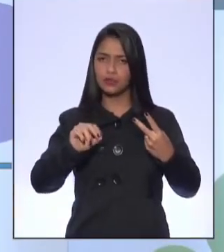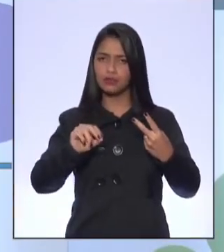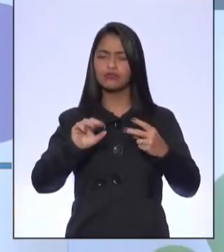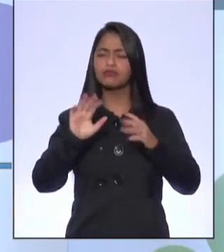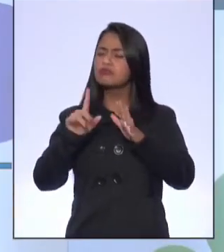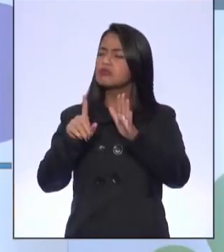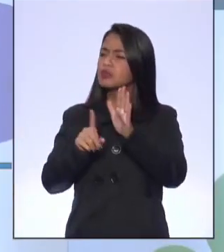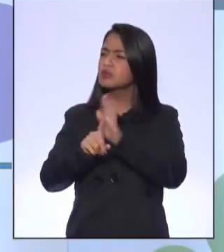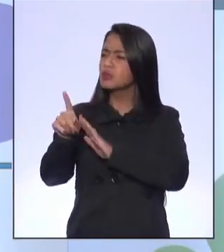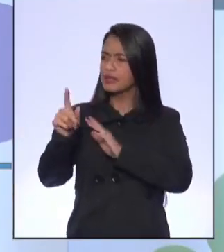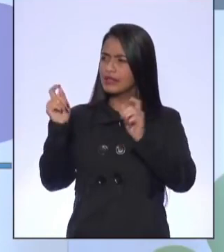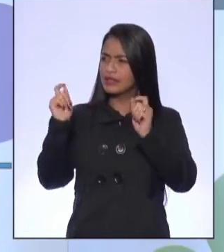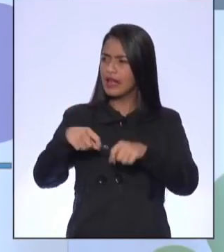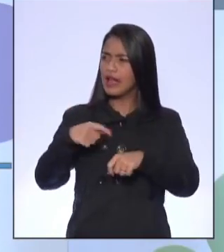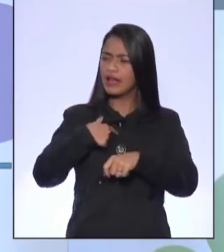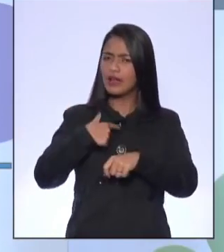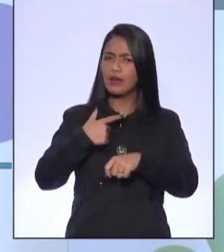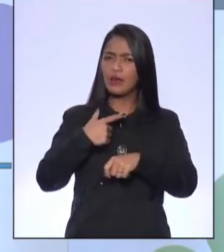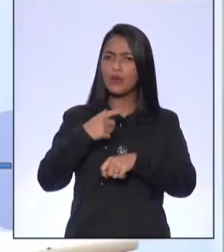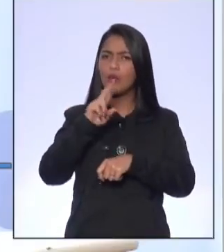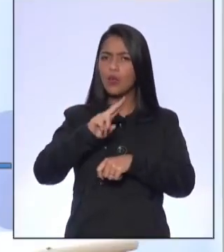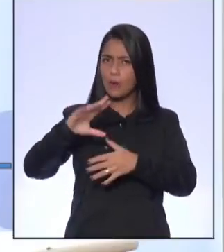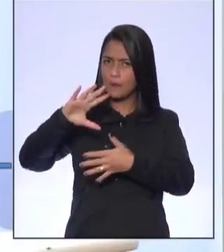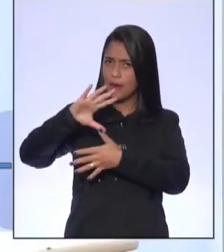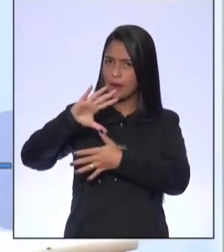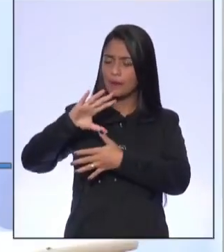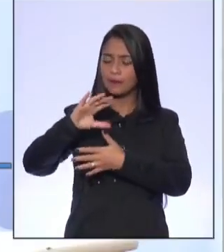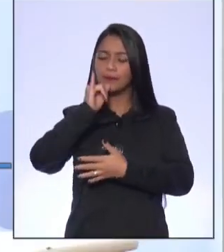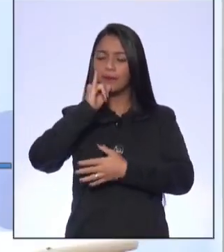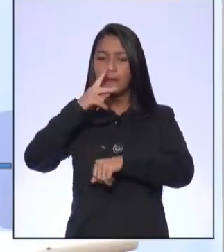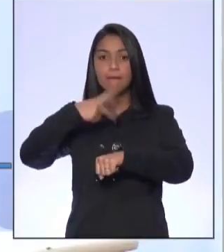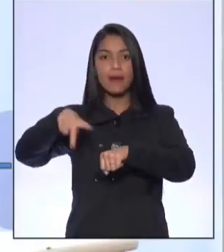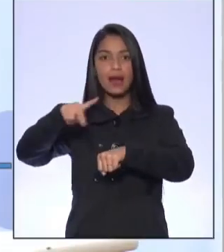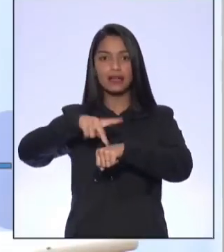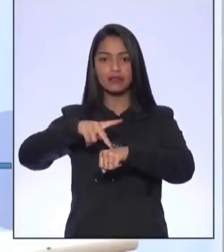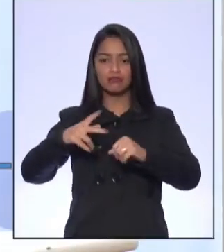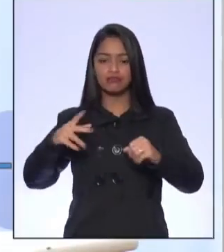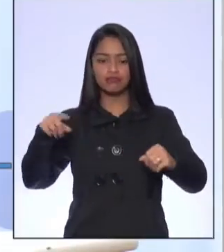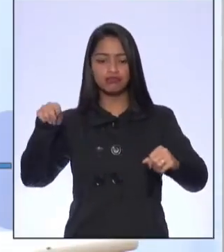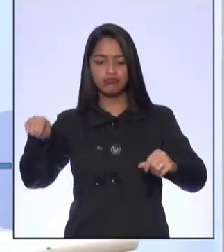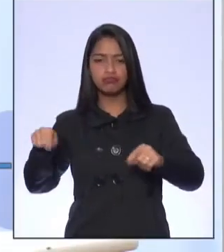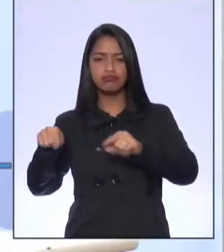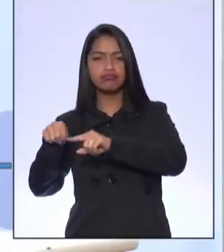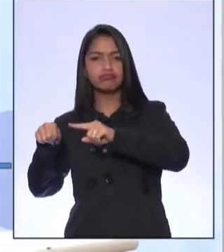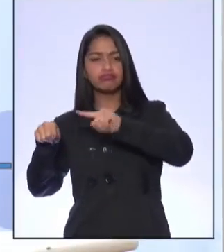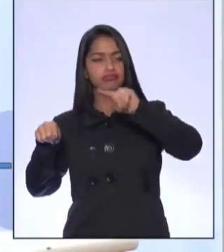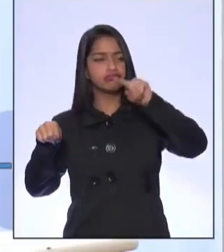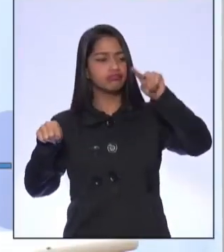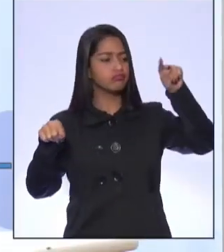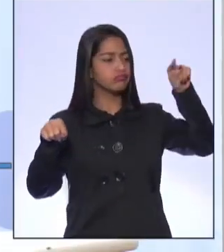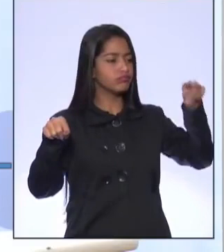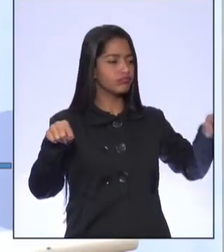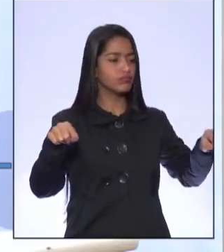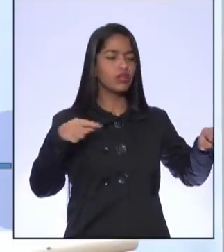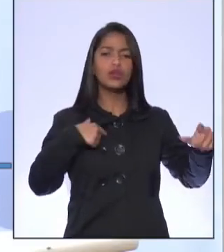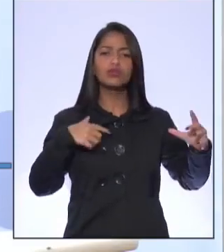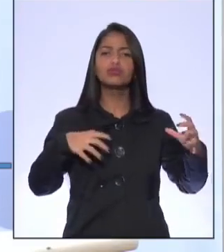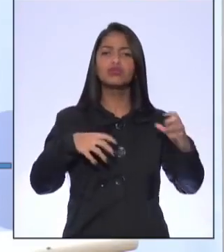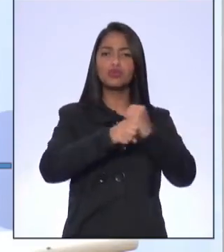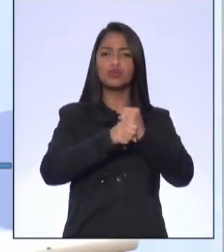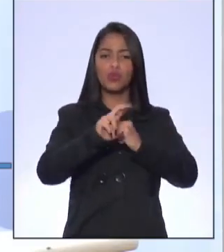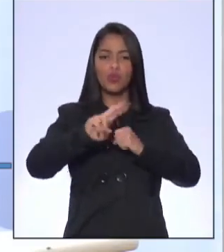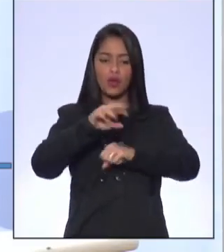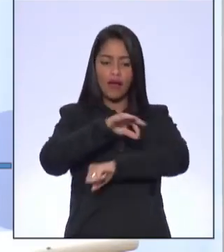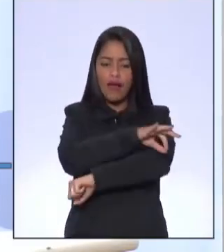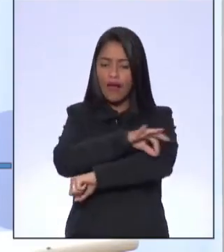pontos do país usando apenas uma régua? Incrivelmente que sim. Se você, por exemplo, escolher qualquer ponto aí, você